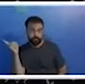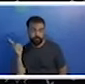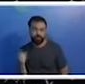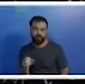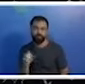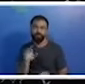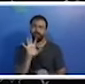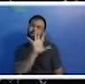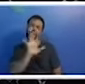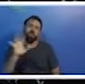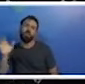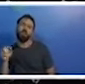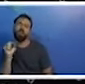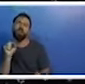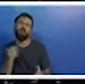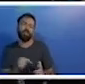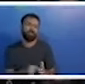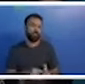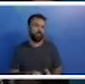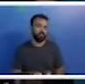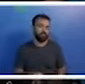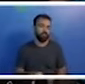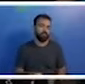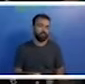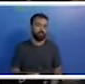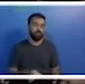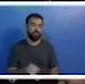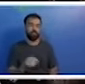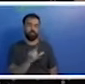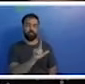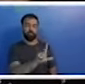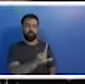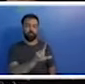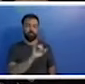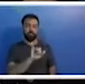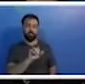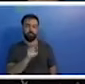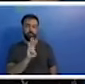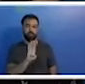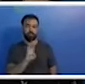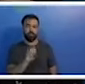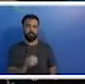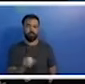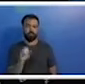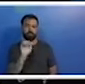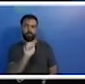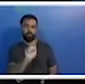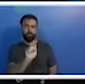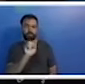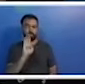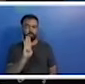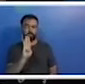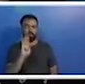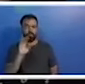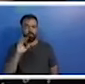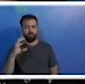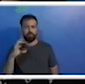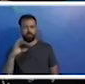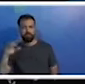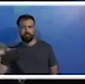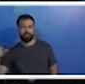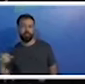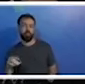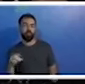professora que que esse monte disse não tô entendendo nada olha só aqui está escrito lembras no alfabeto da língua brasileira